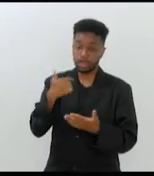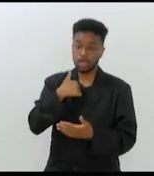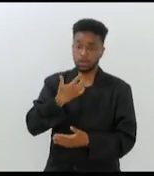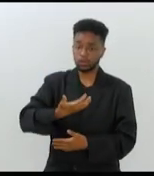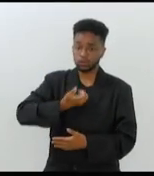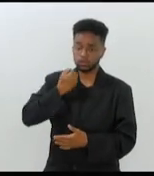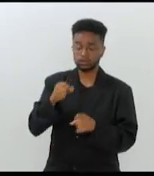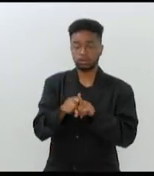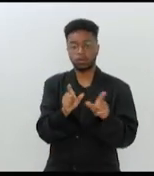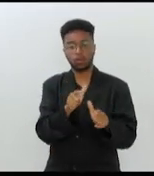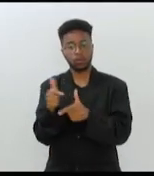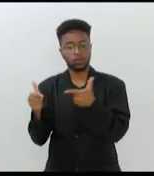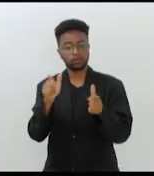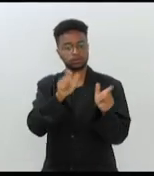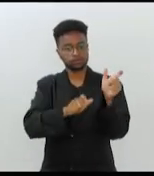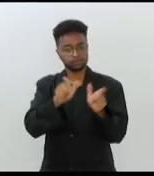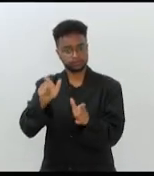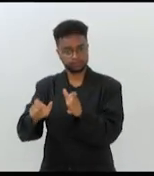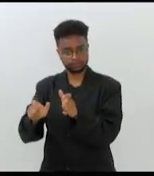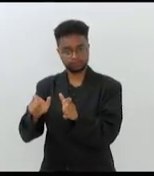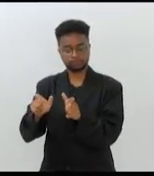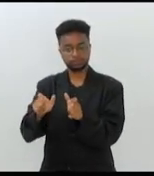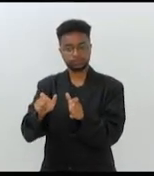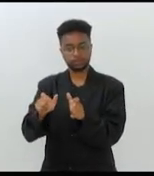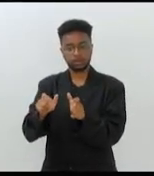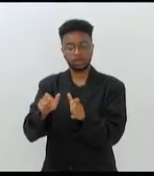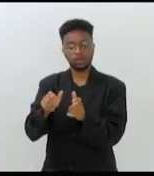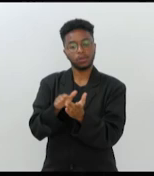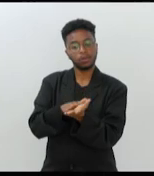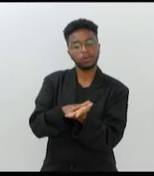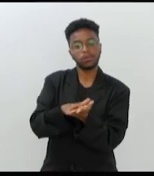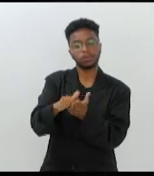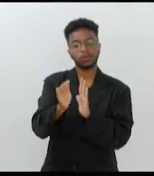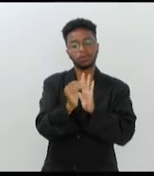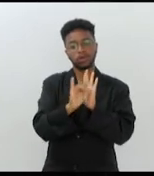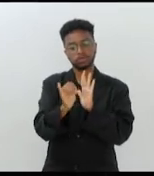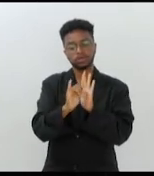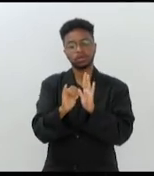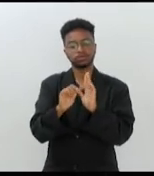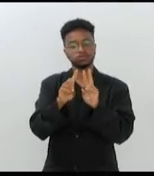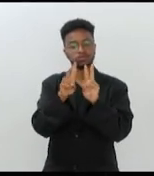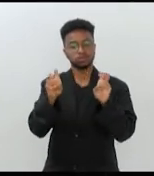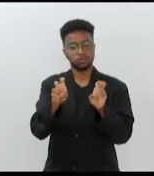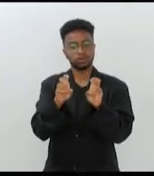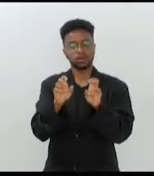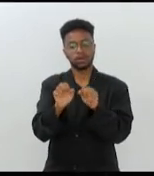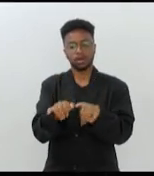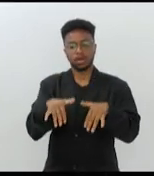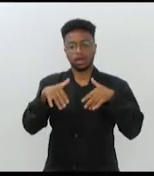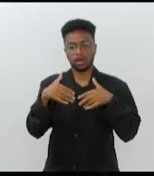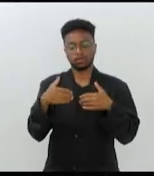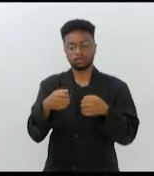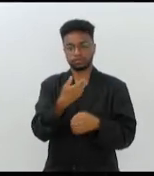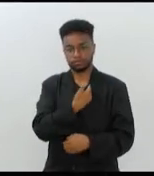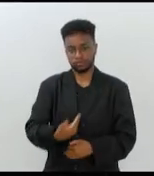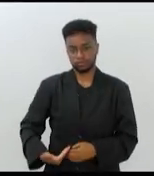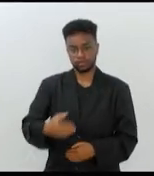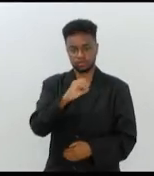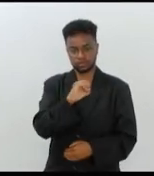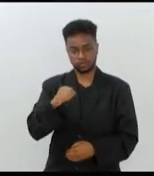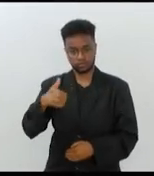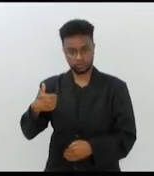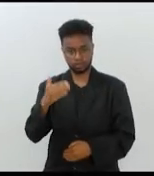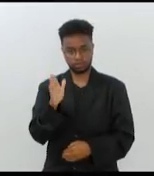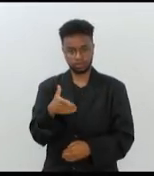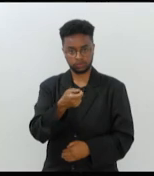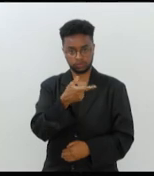de muitas outras pessoas, foi publicado o edital de audiência pública número 001 de